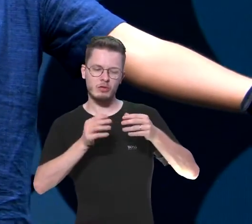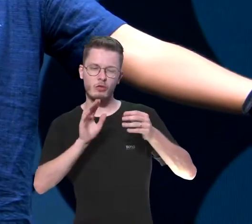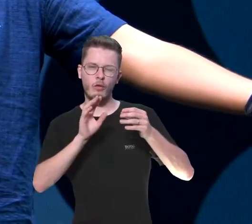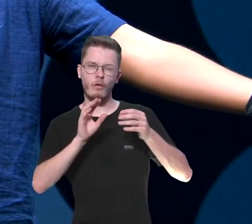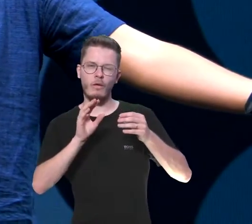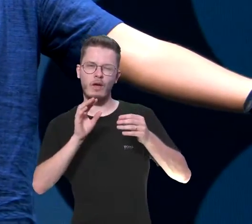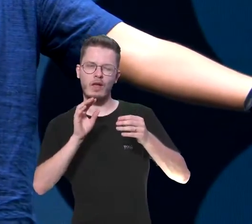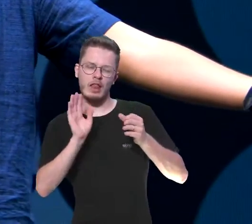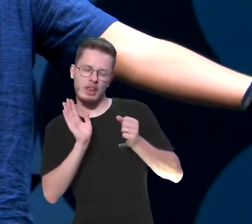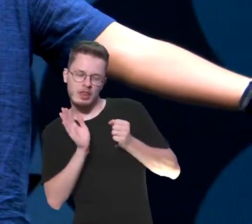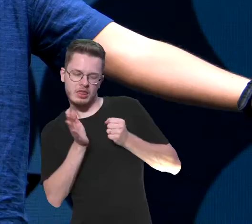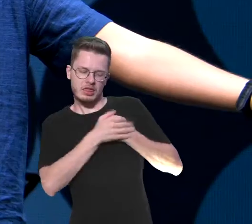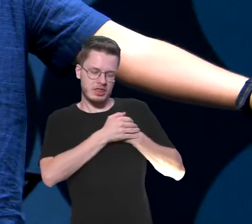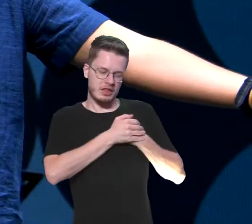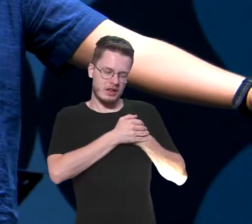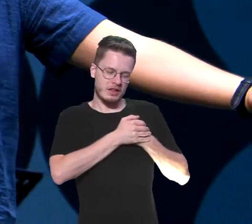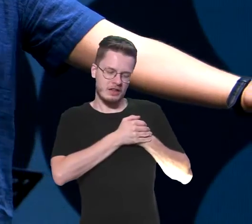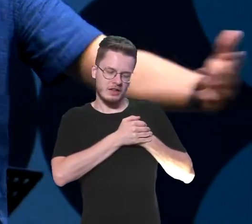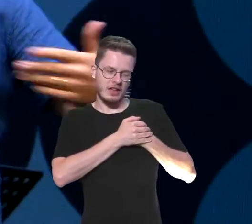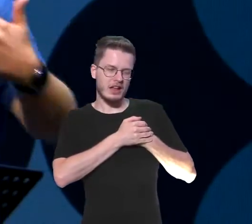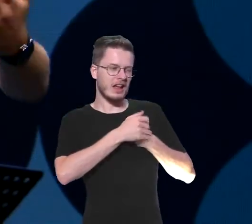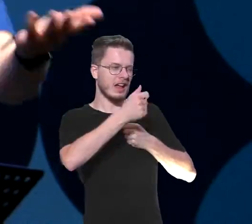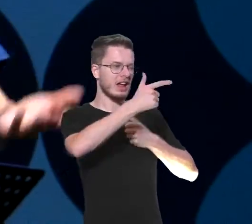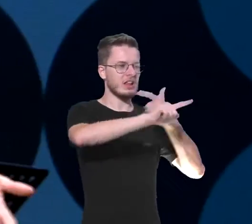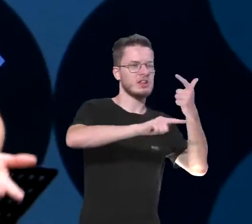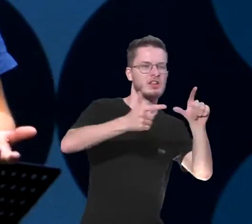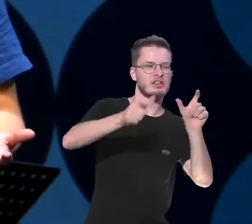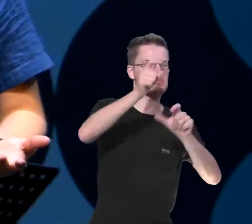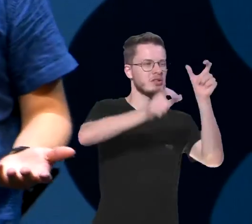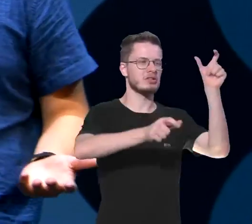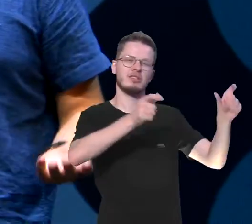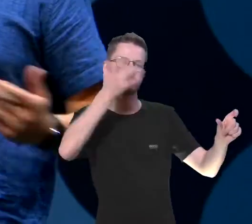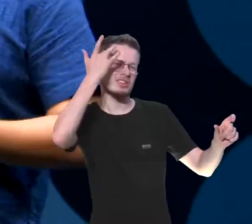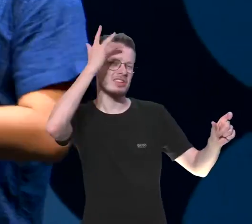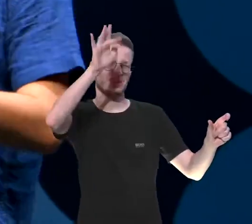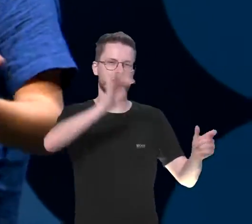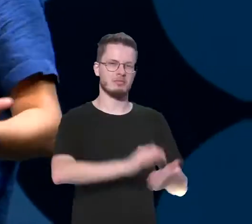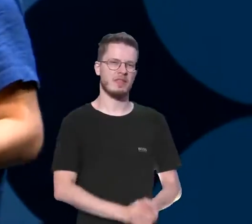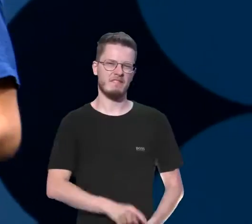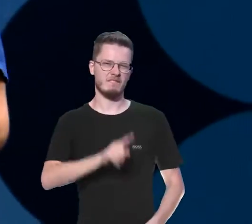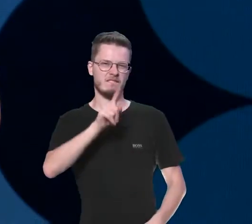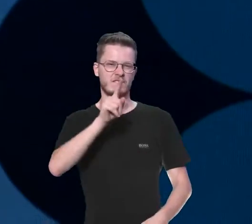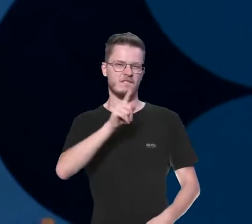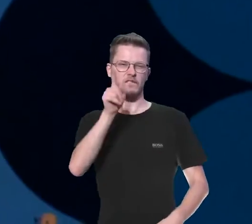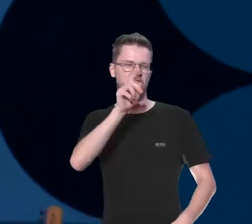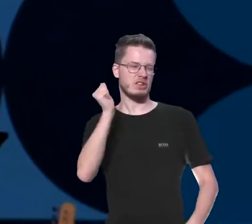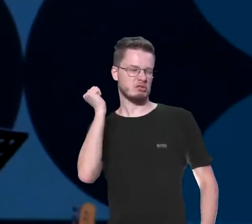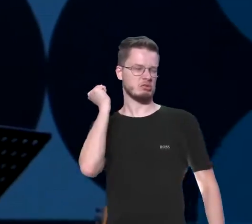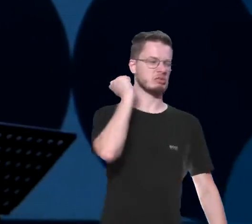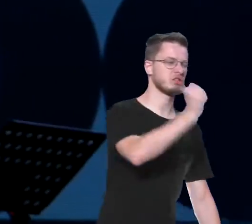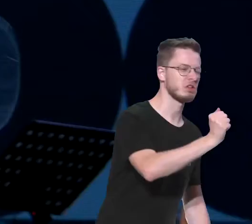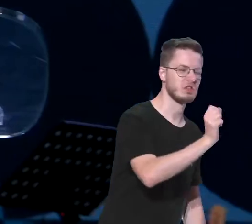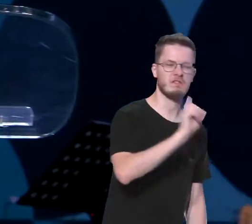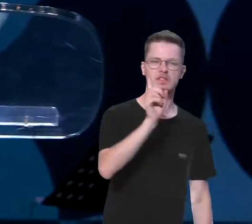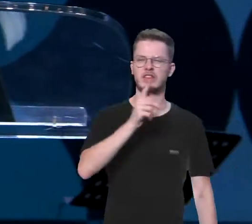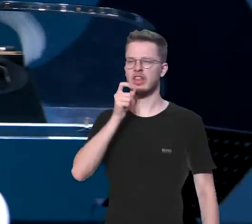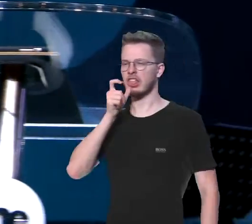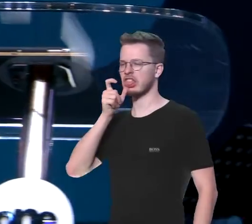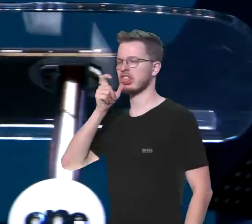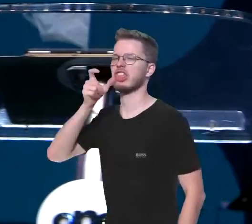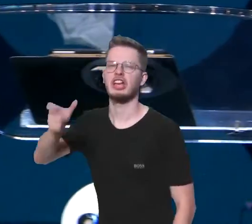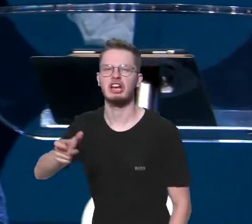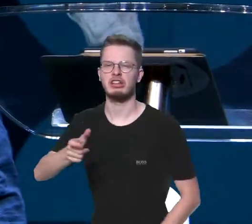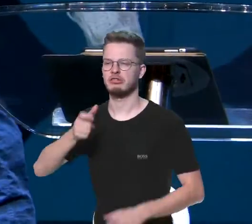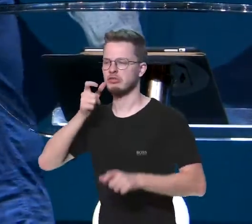não vai ser culpado de homicídio. Você não está xingando ninguém. Você não está agredindo ninguém. Você não está tendo